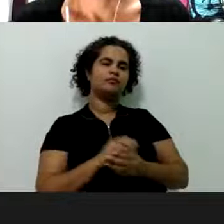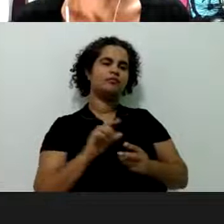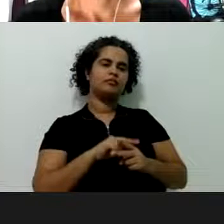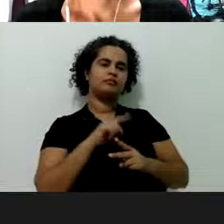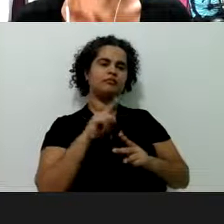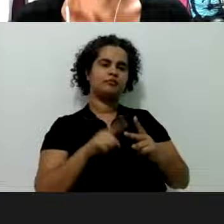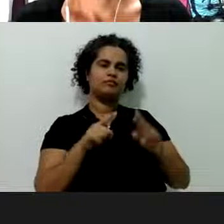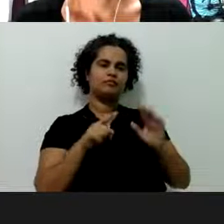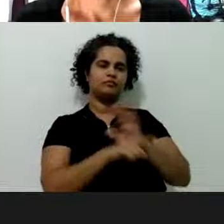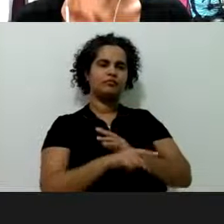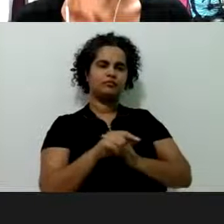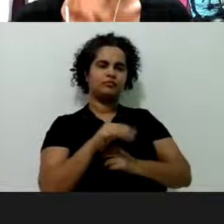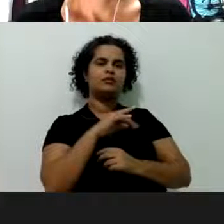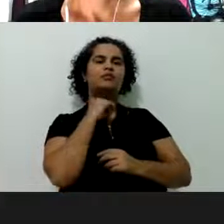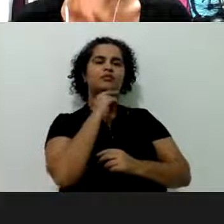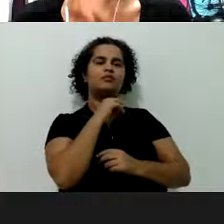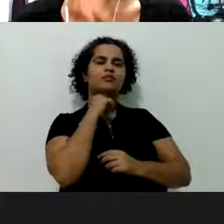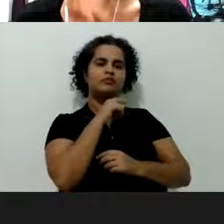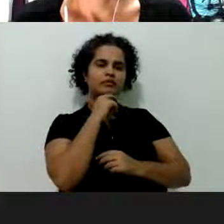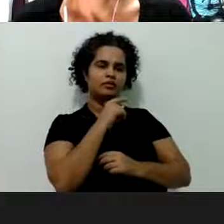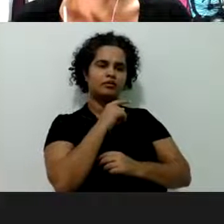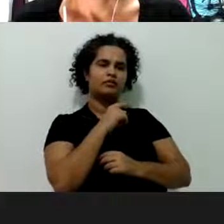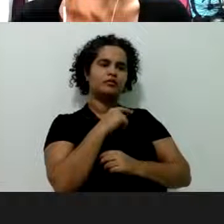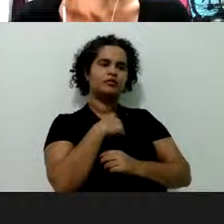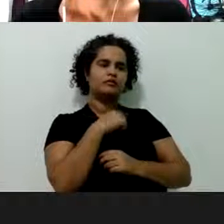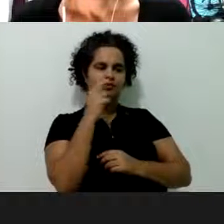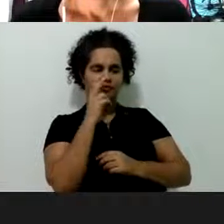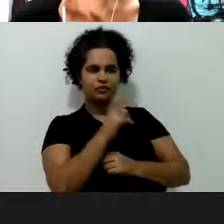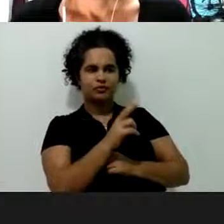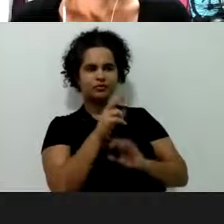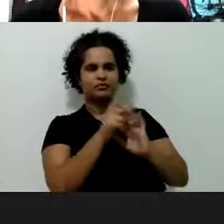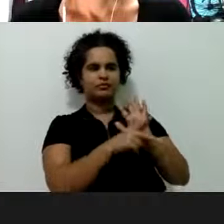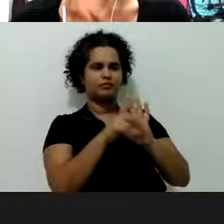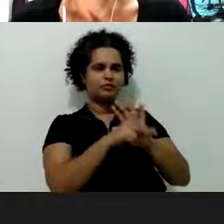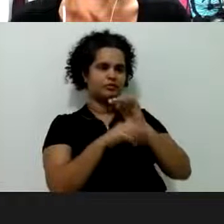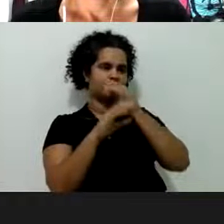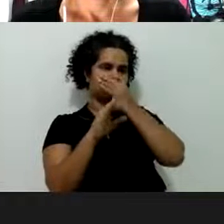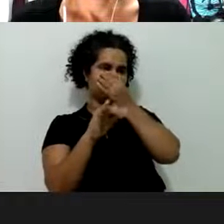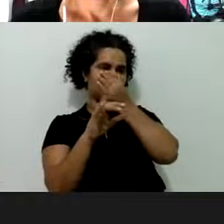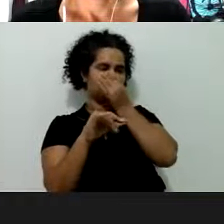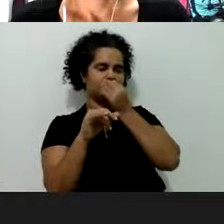mais pontual, foi uma dúvida que surgiu quando eu estava vendo o projeto do Cidade da Gente,